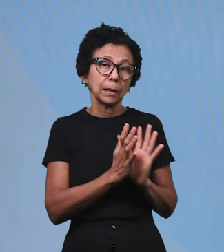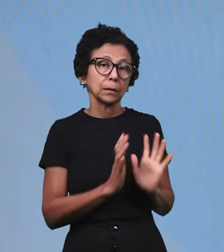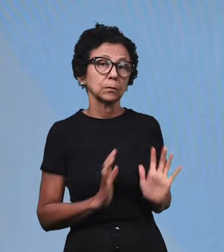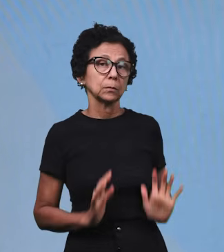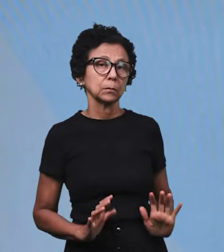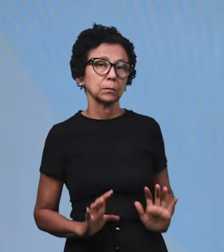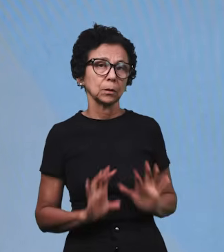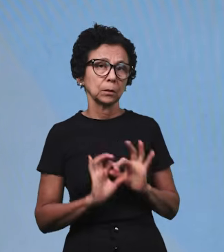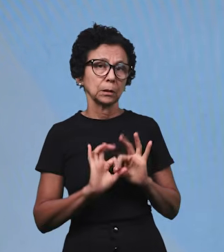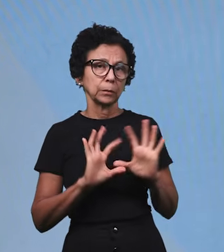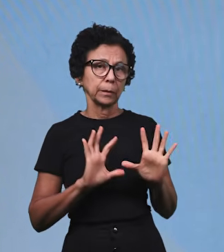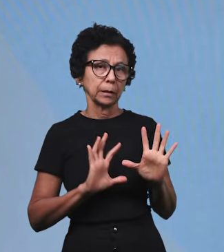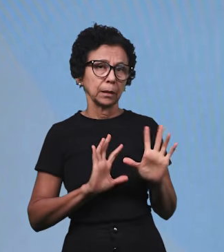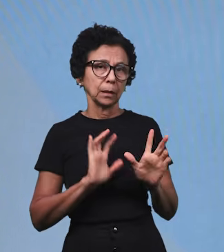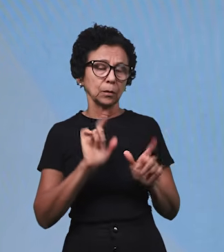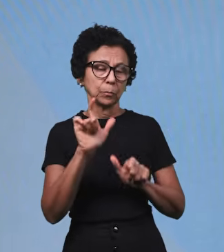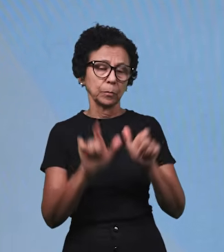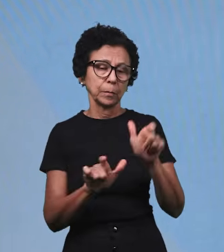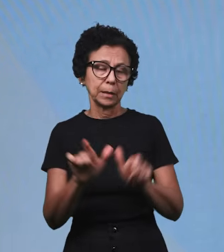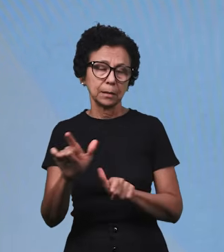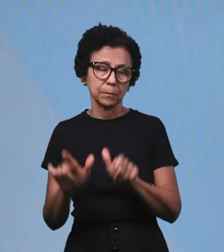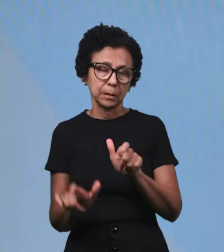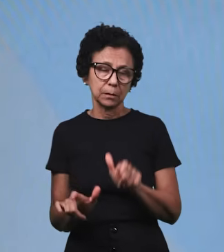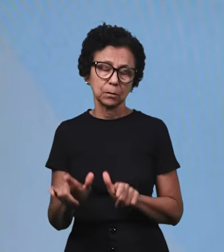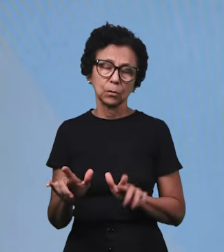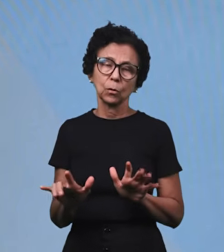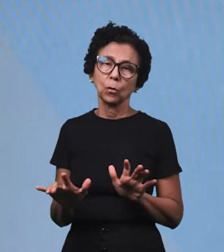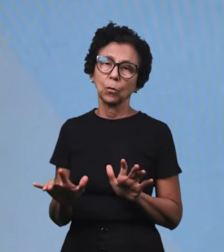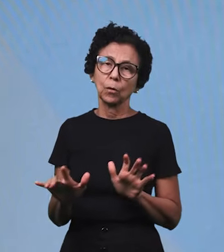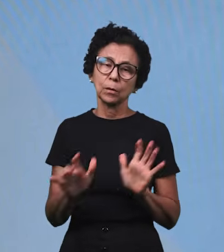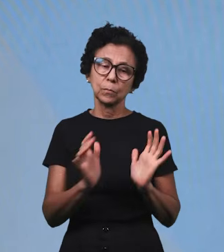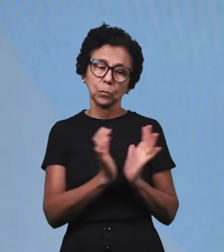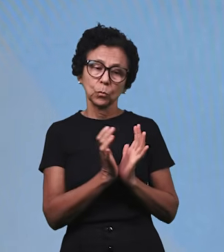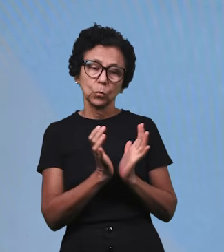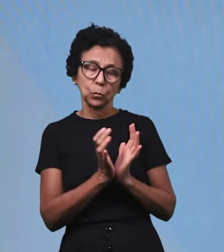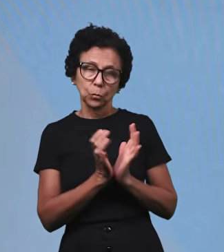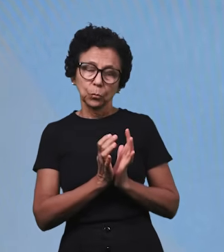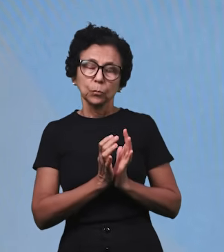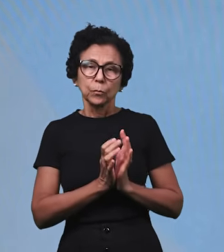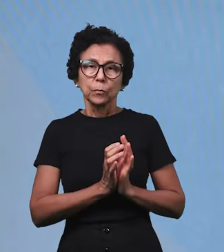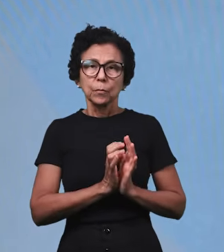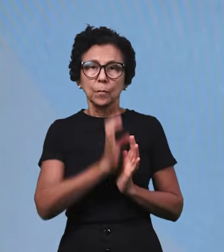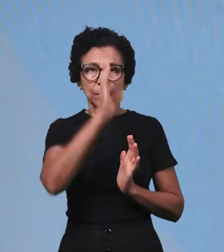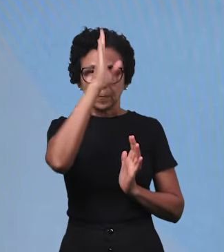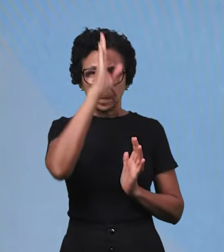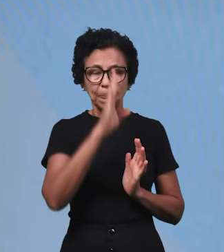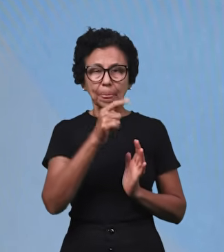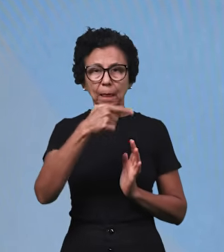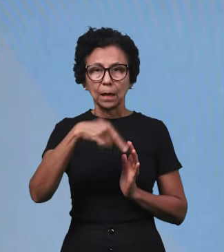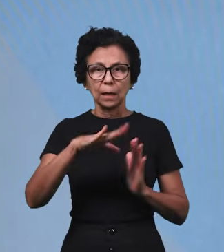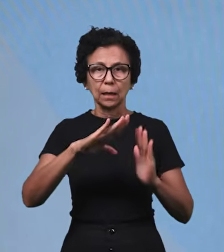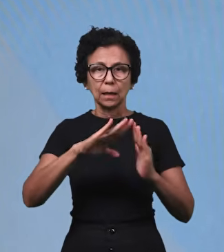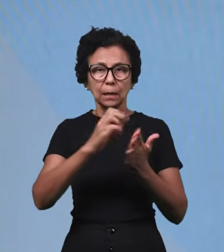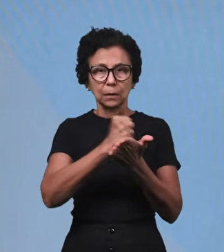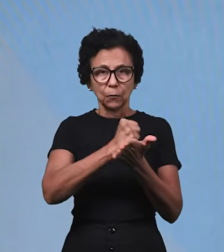essa população, entre 25 e 75, de forma gratuita, né, através do acesso da farmácia cidadã com um